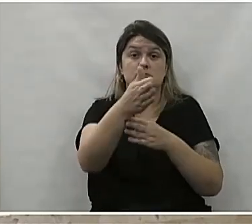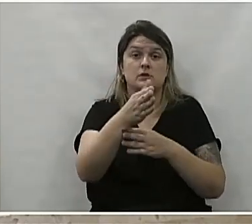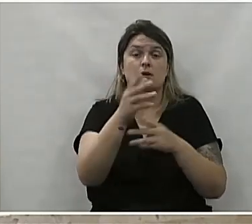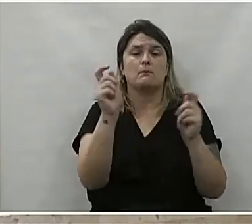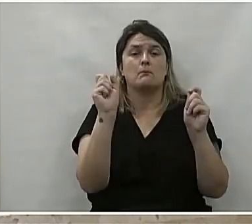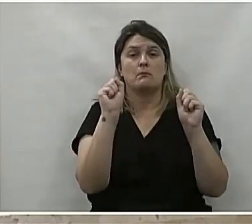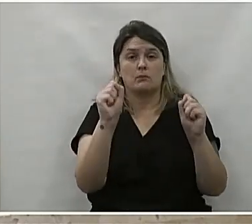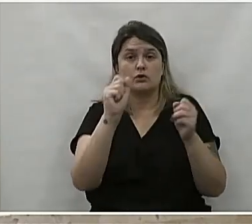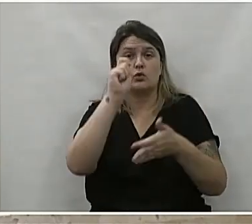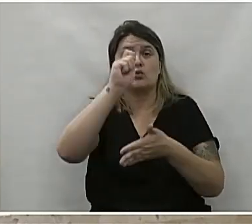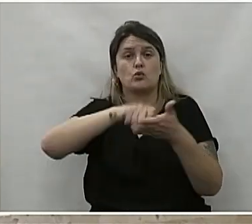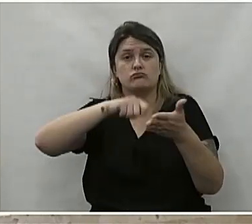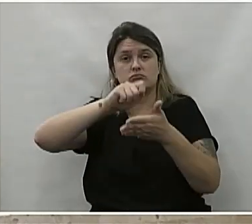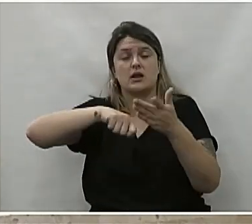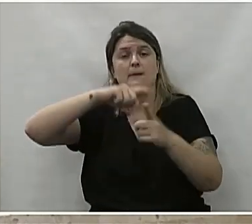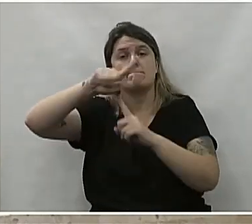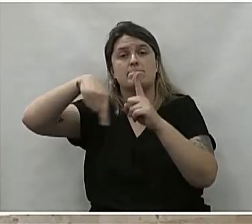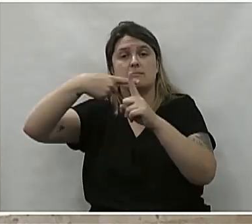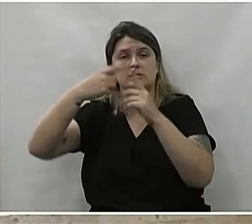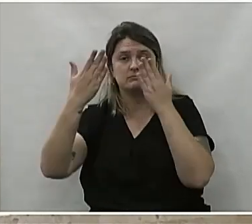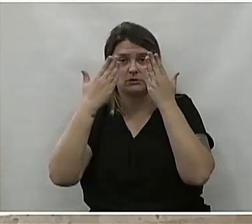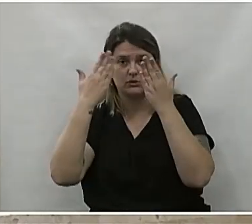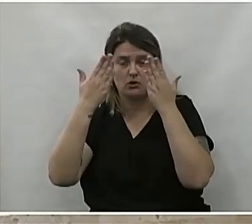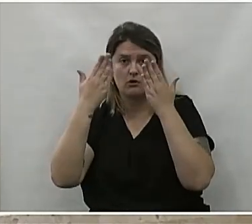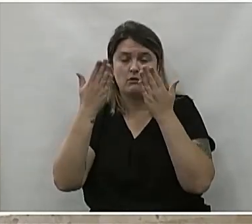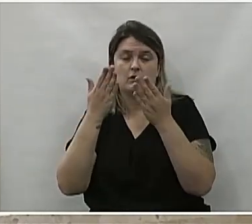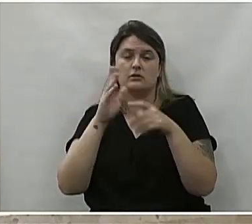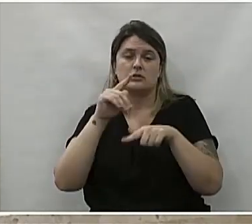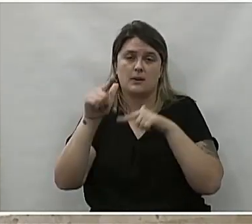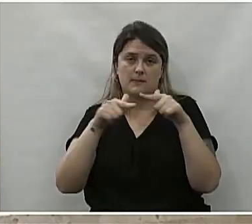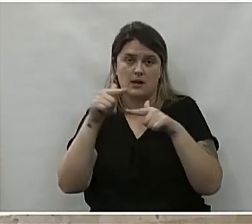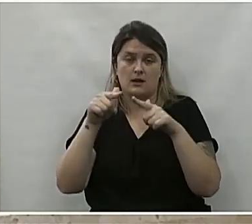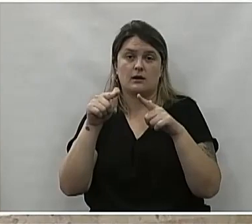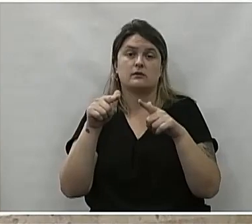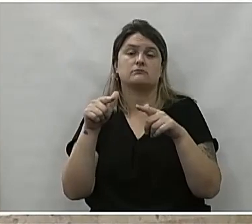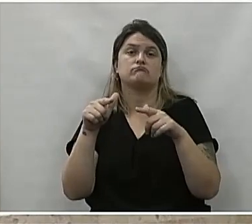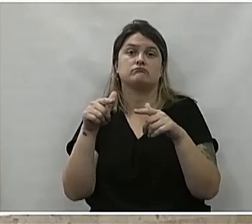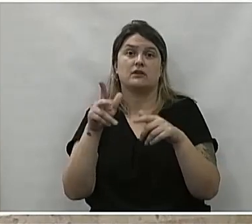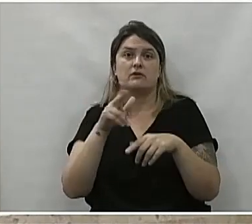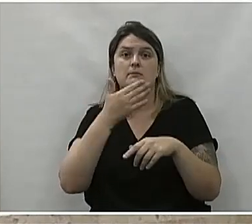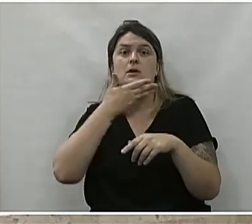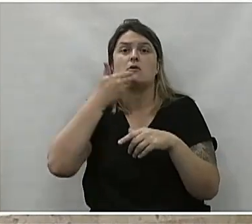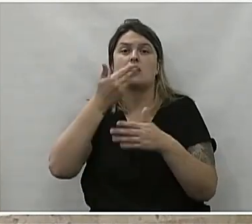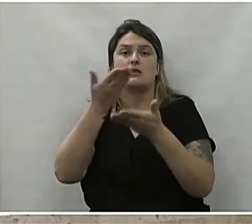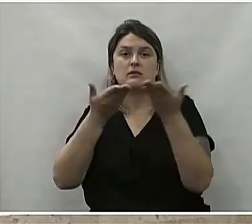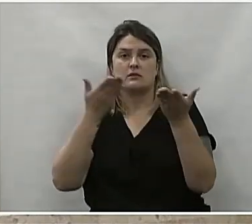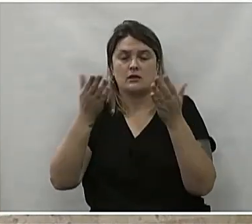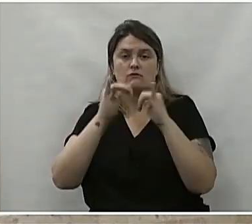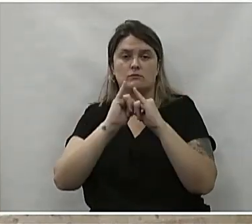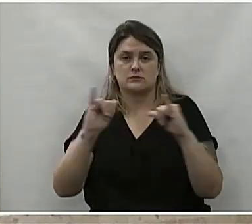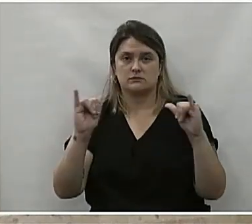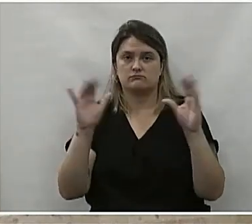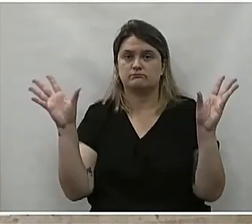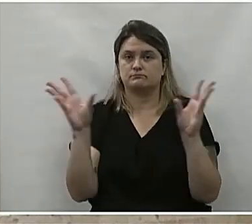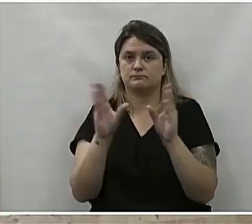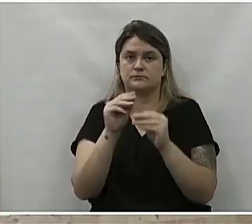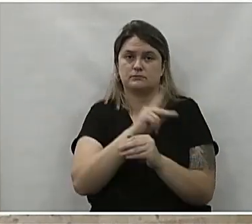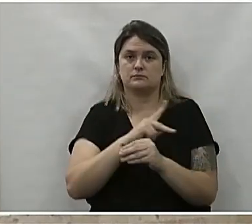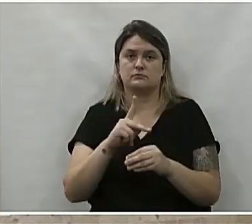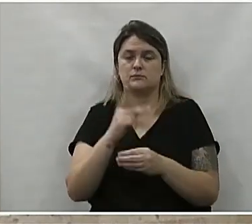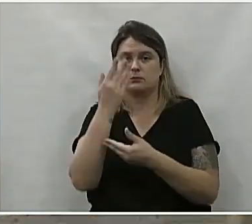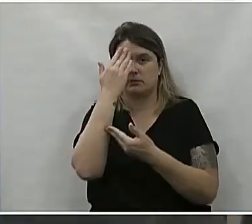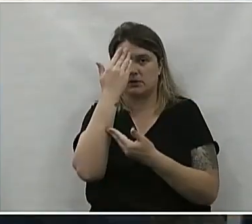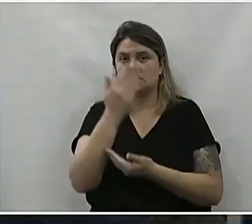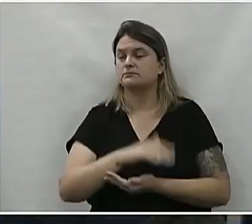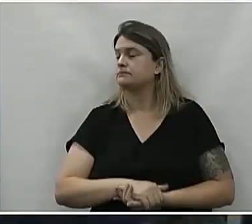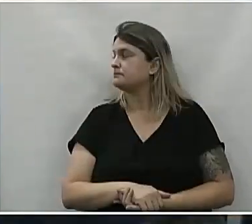gente pode estar Contratando Esse pessoal Para dar esse suporte E melhorar Quem sabe Ainda mais Esses dados Seria isso Presidente Muito